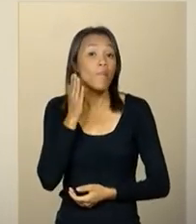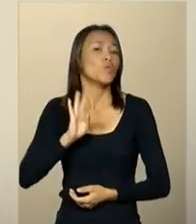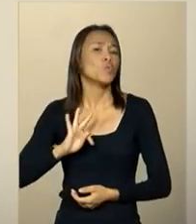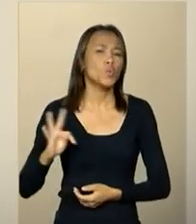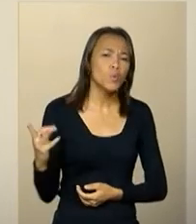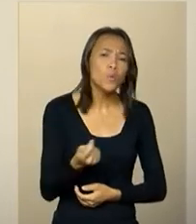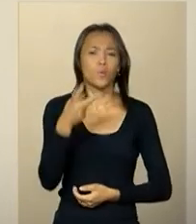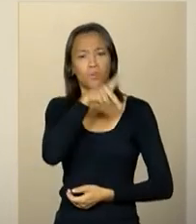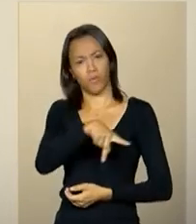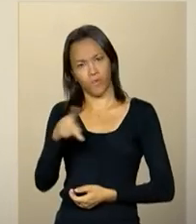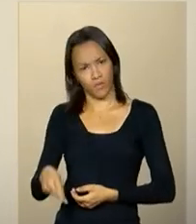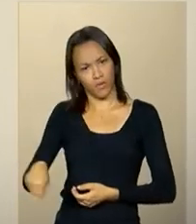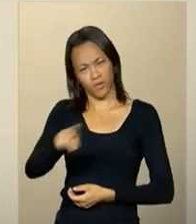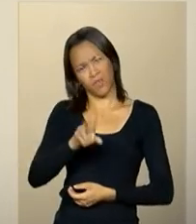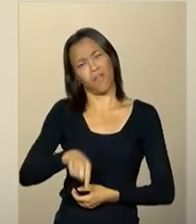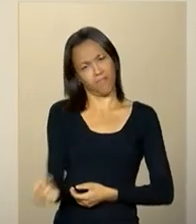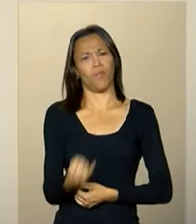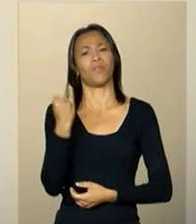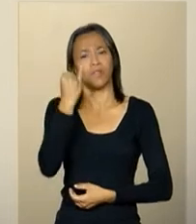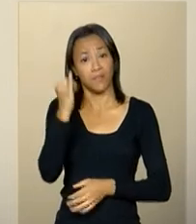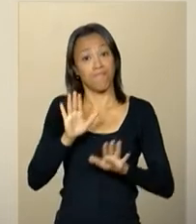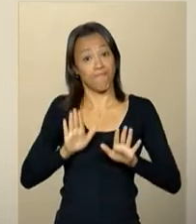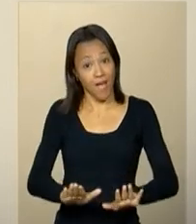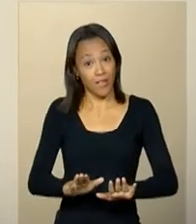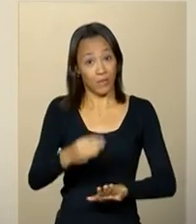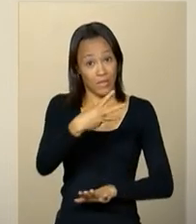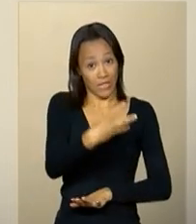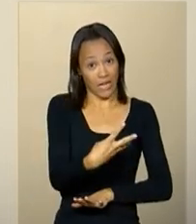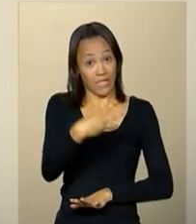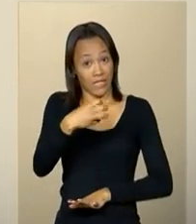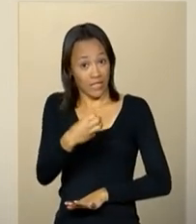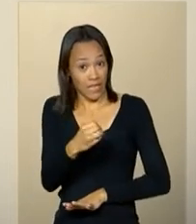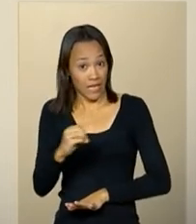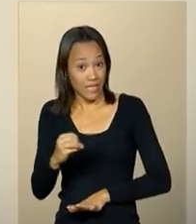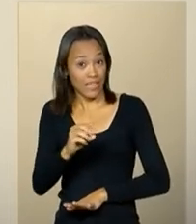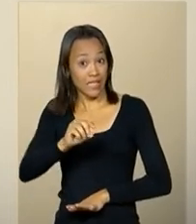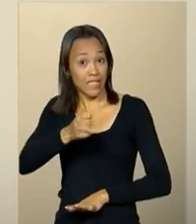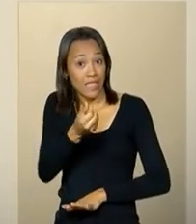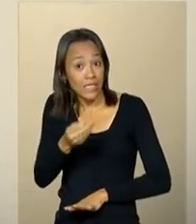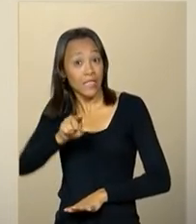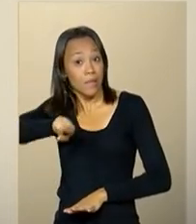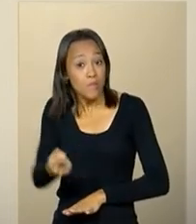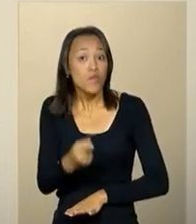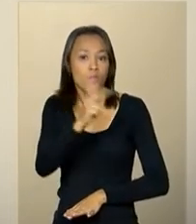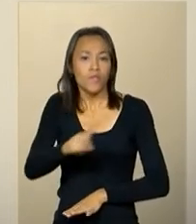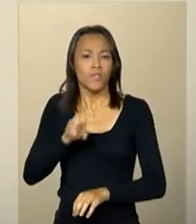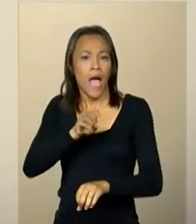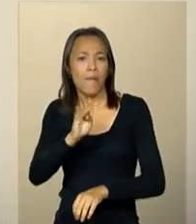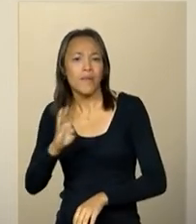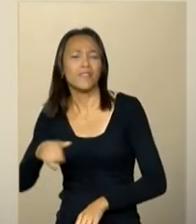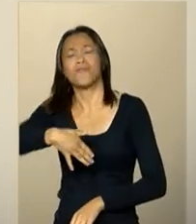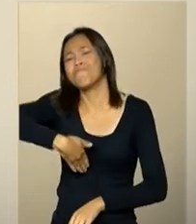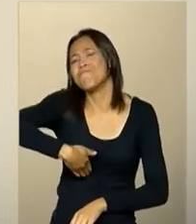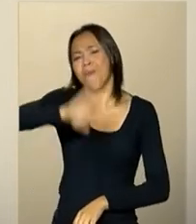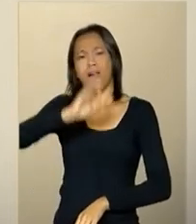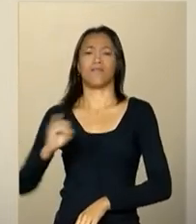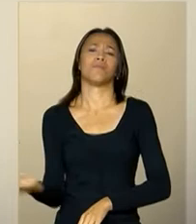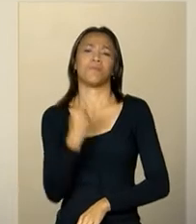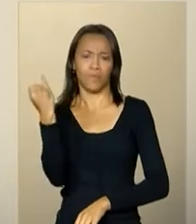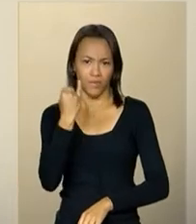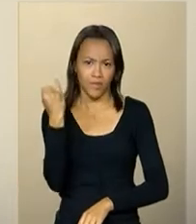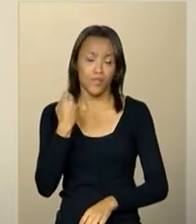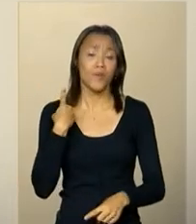Luciano todos os professores são importantes mas os 360 mil alfabetizadores do Brasil são os mais importantes